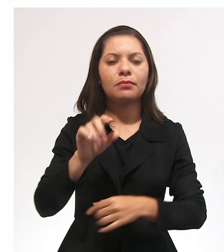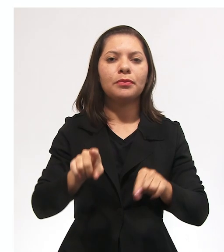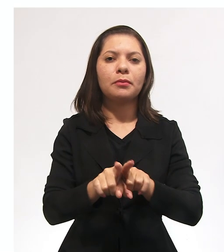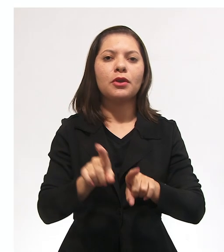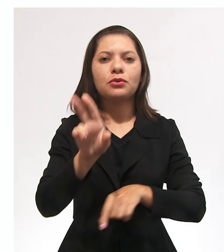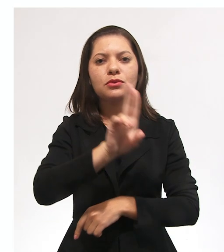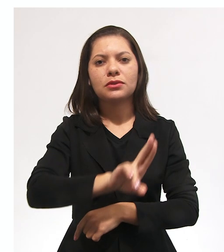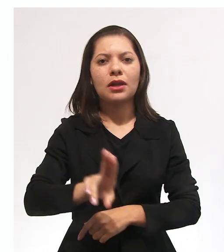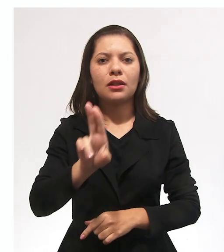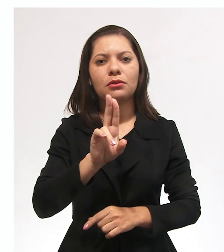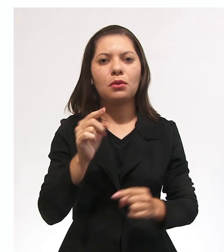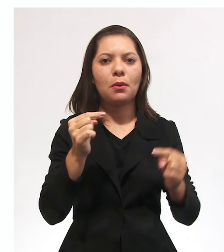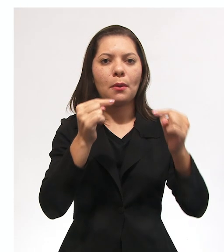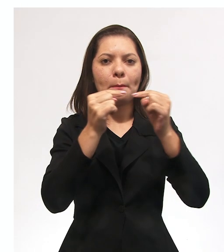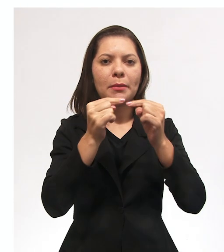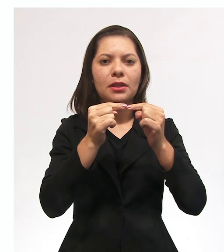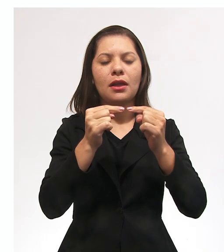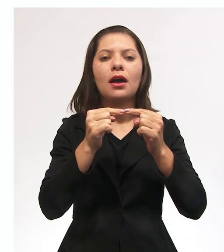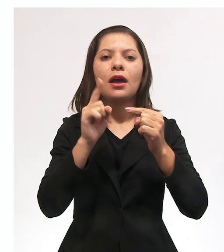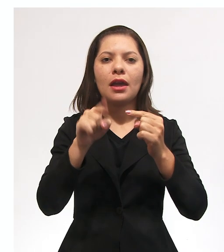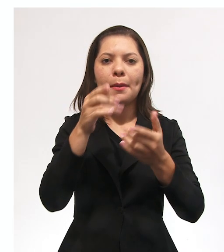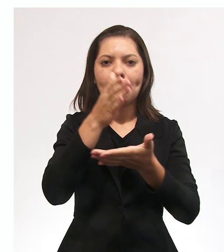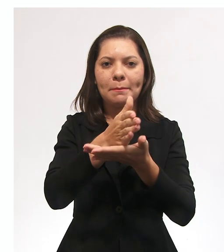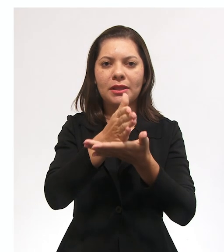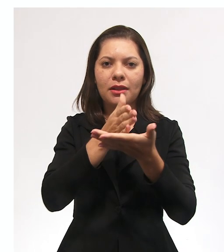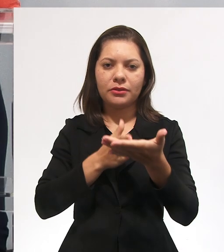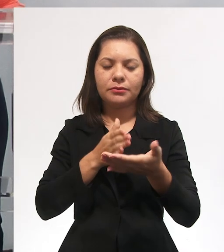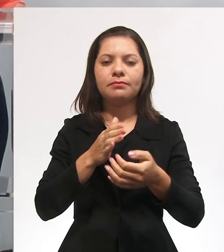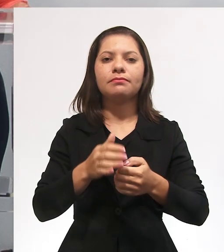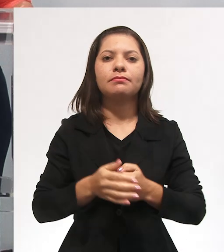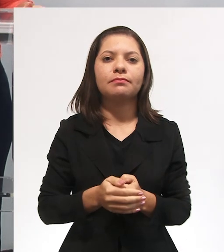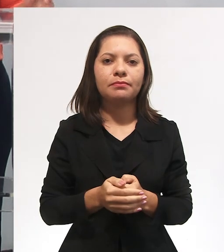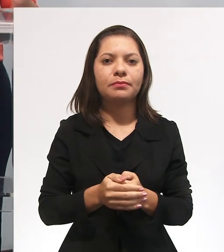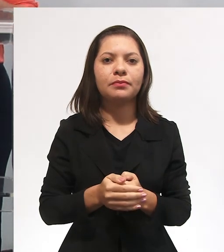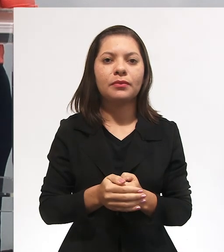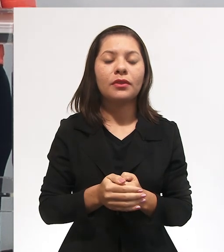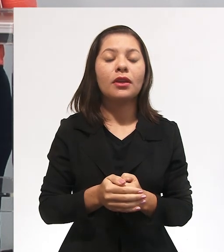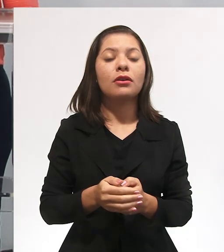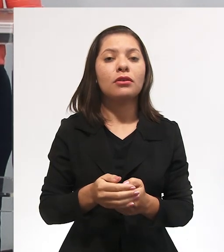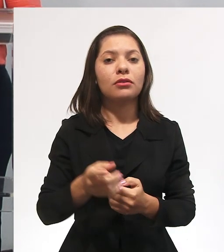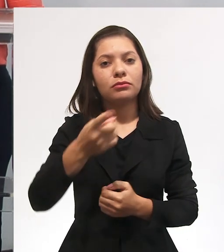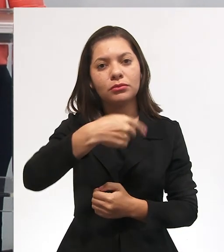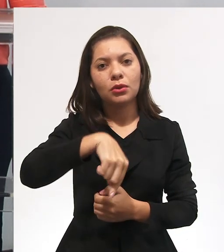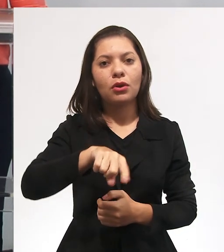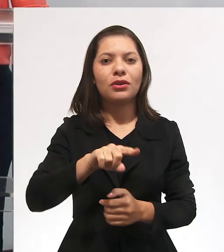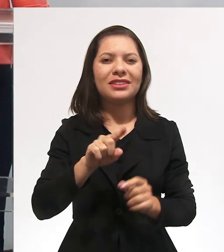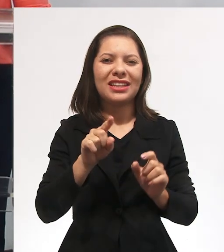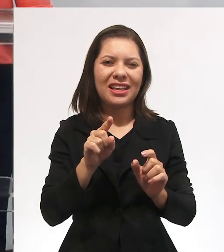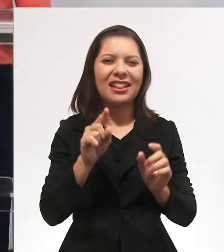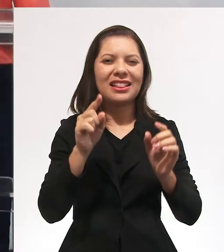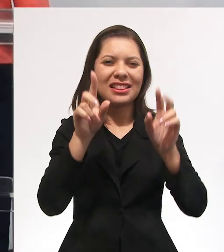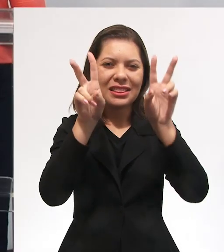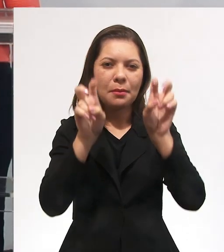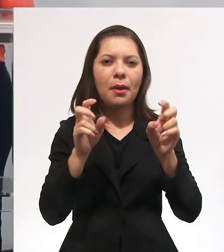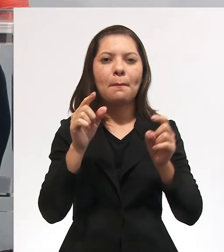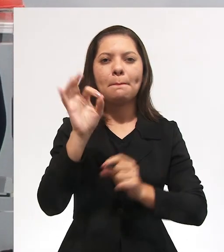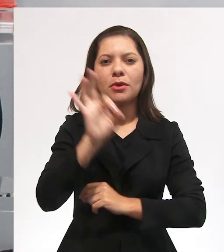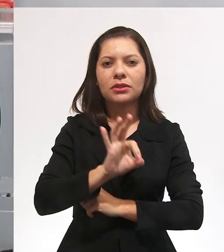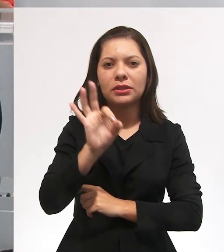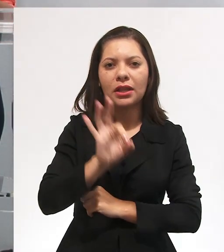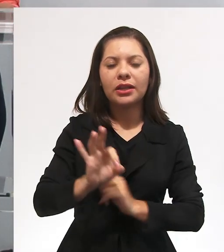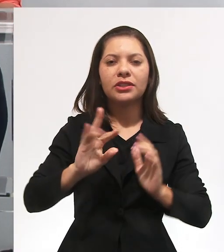para indicar partes de um todo em termos relativos. Quando a gente está lidando com porcentagem, a gente está